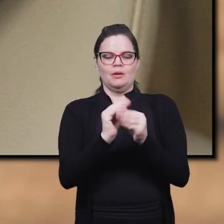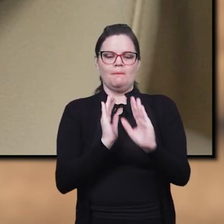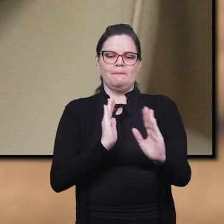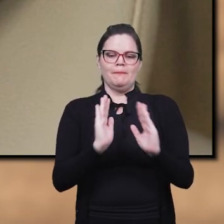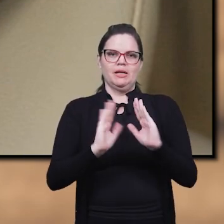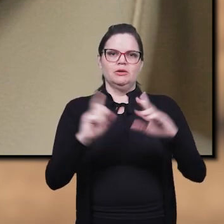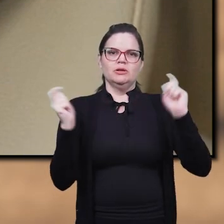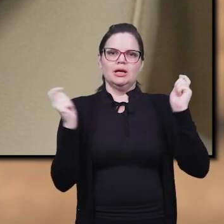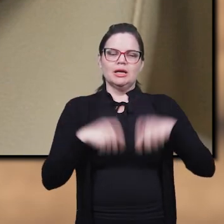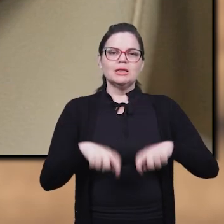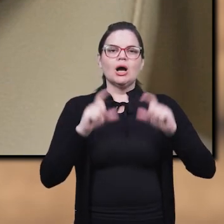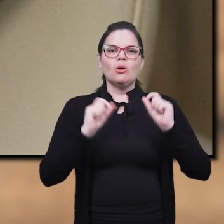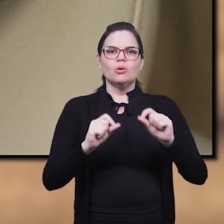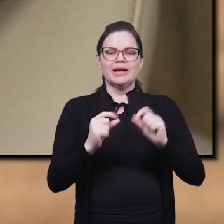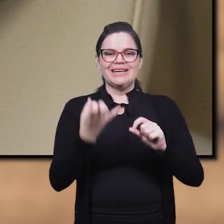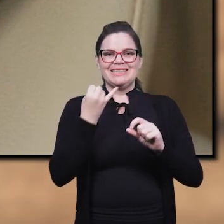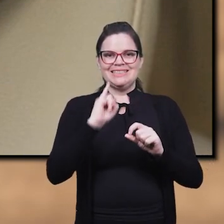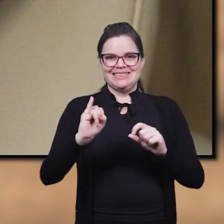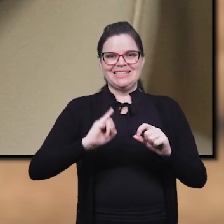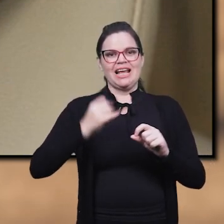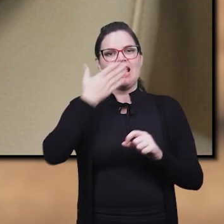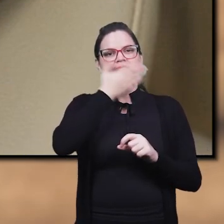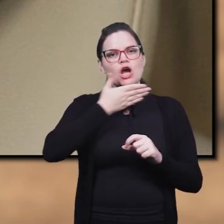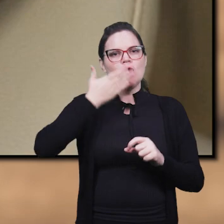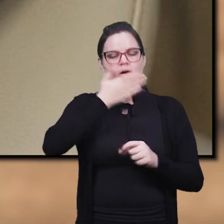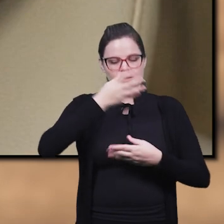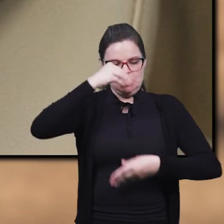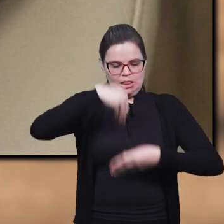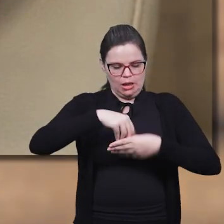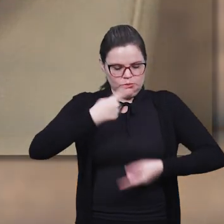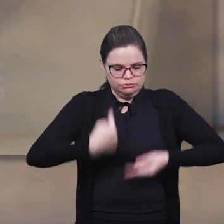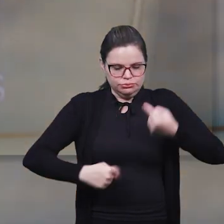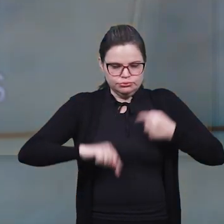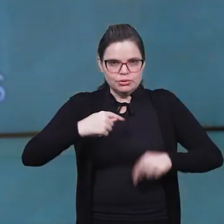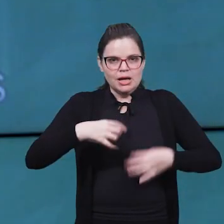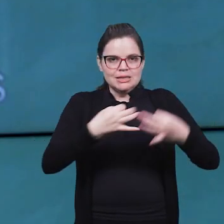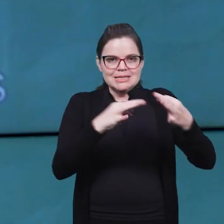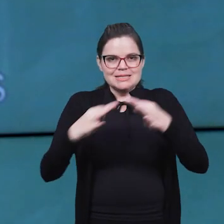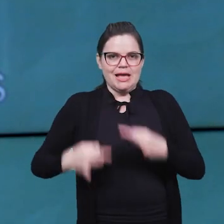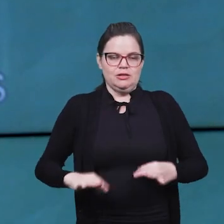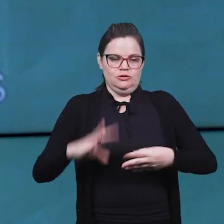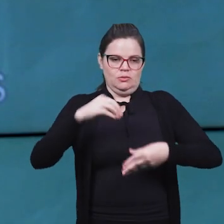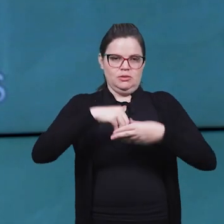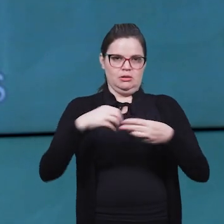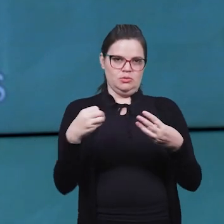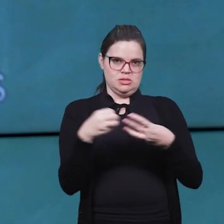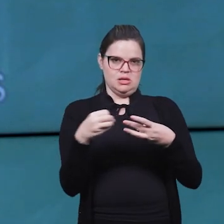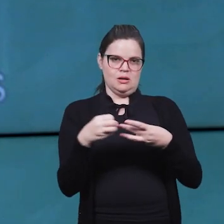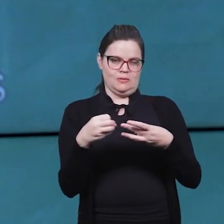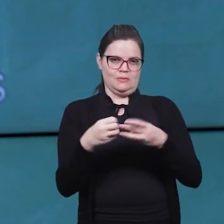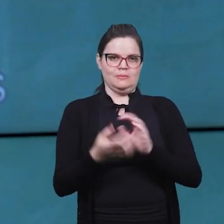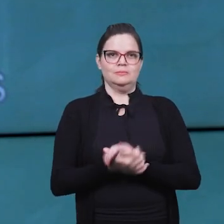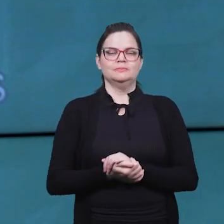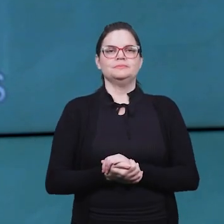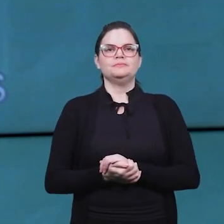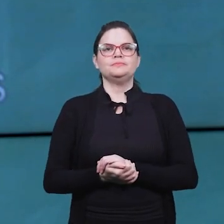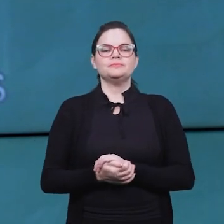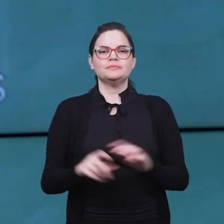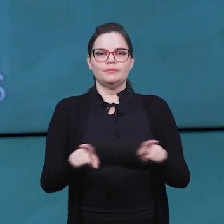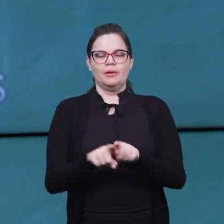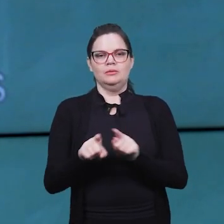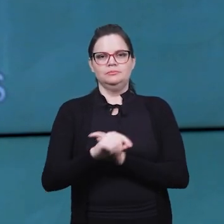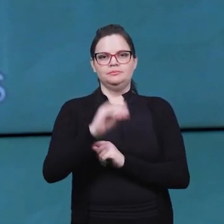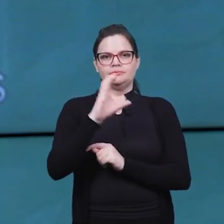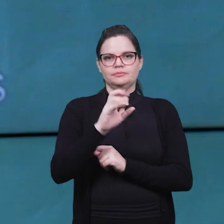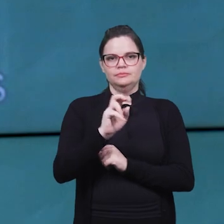foi corretamente transportada para as células. Curva glicêmica. A curva glicêmica é um